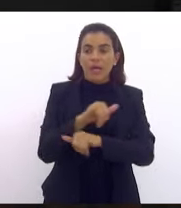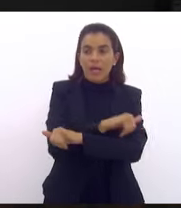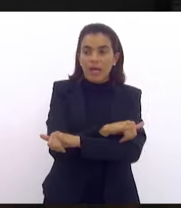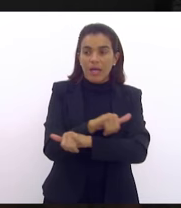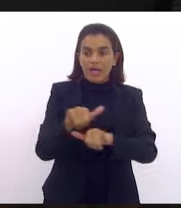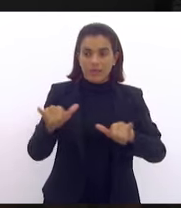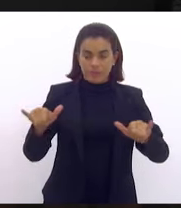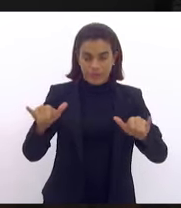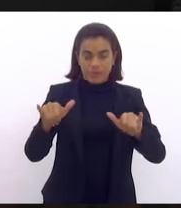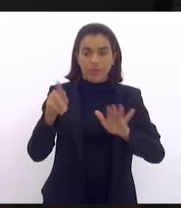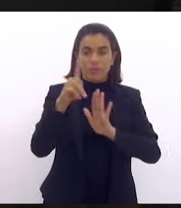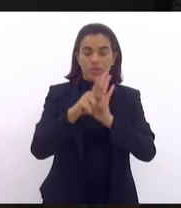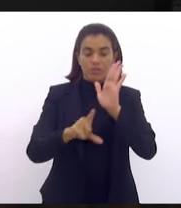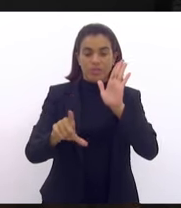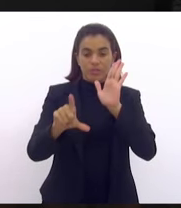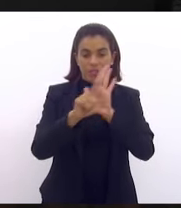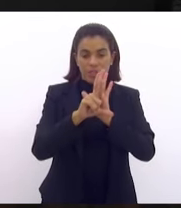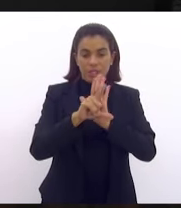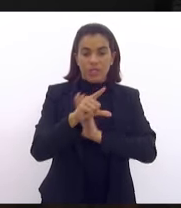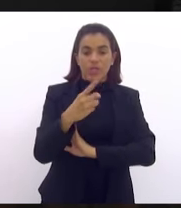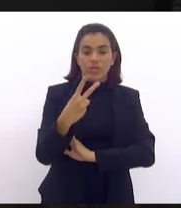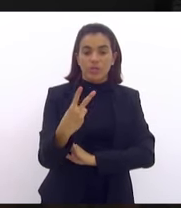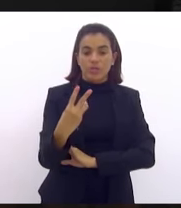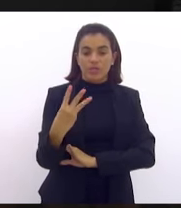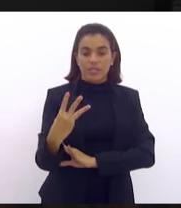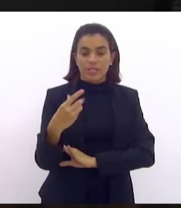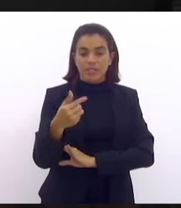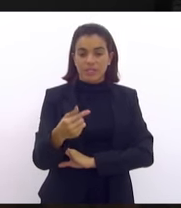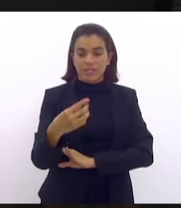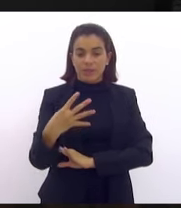Anuncio projeto de lei número